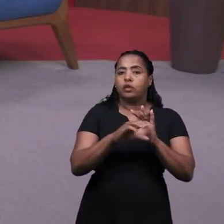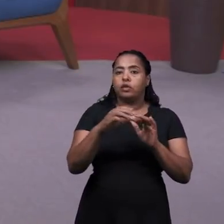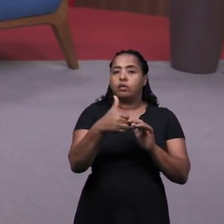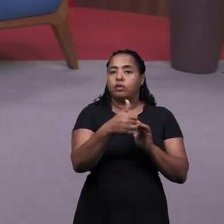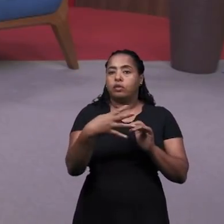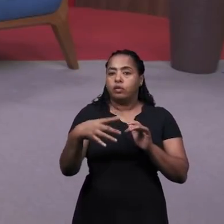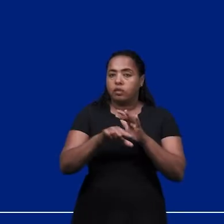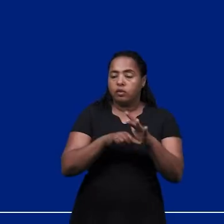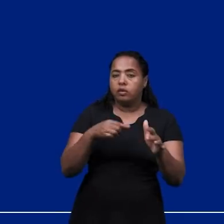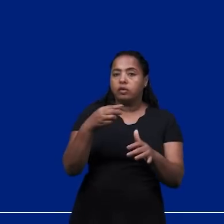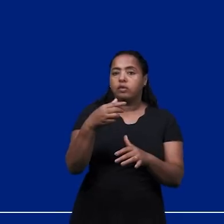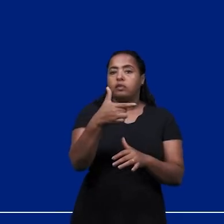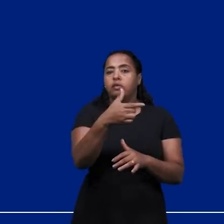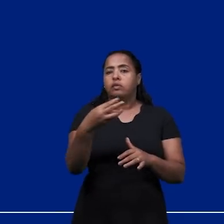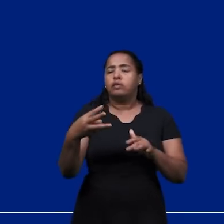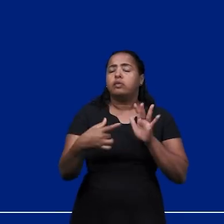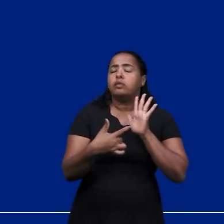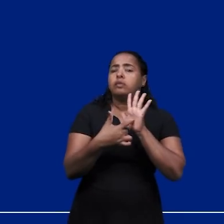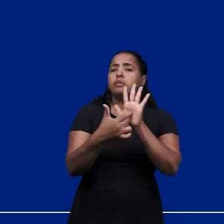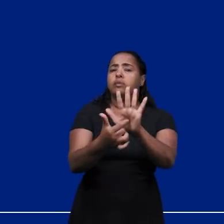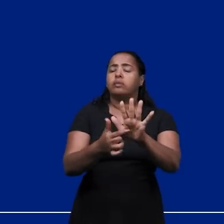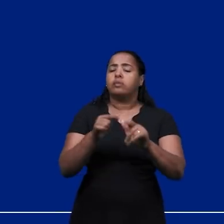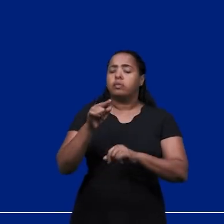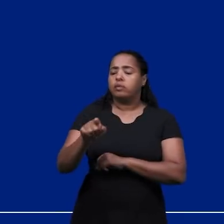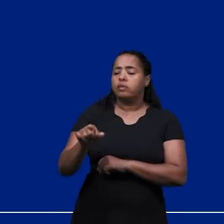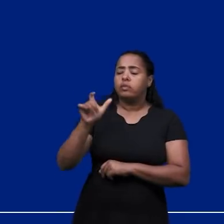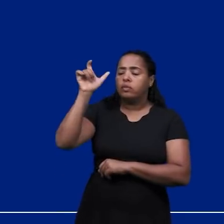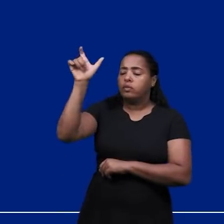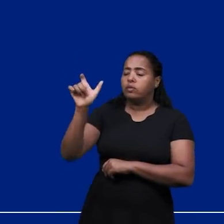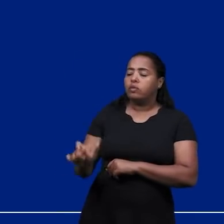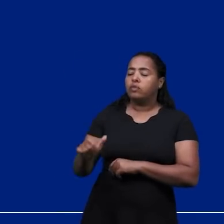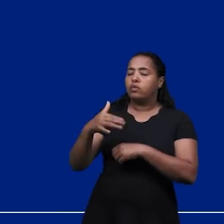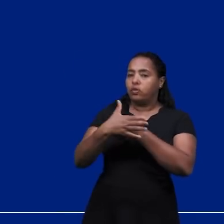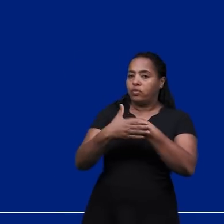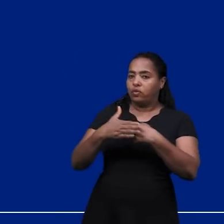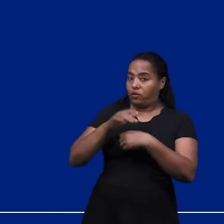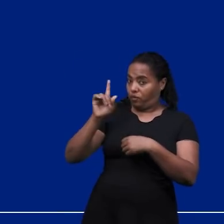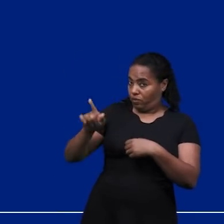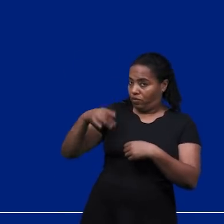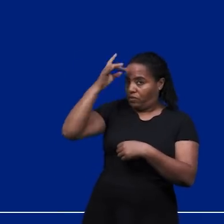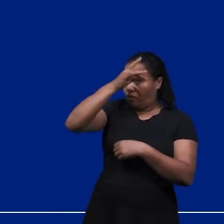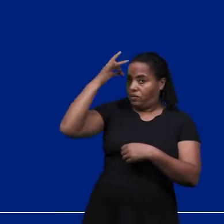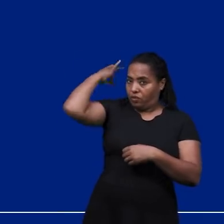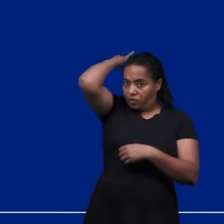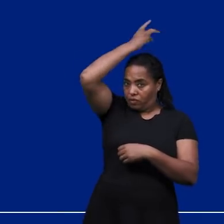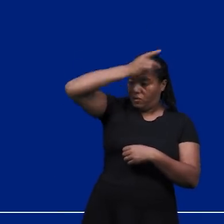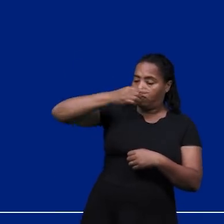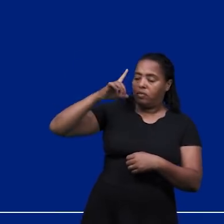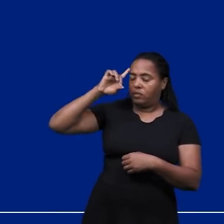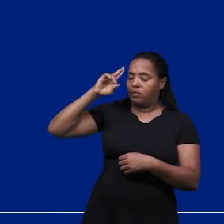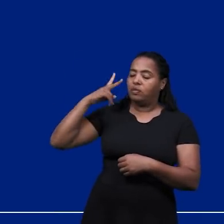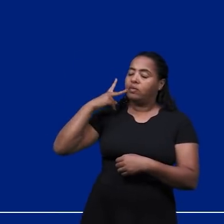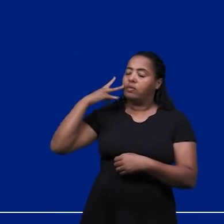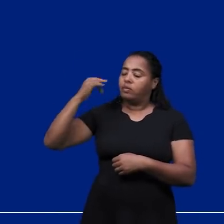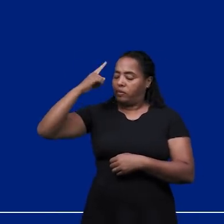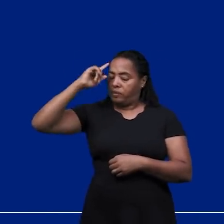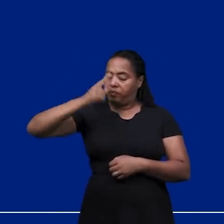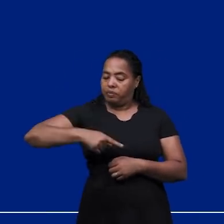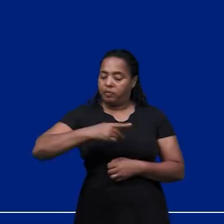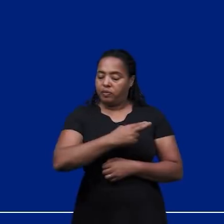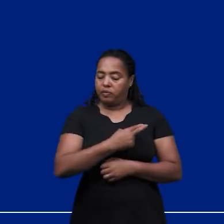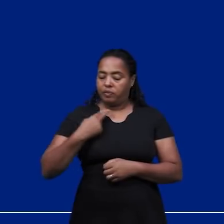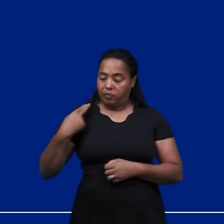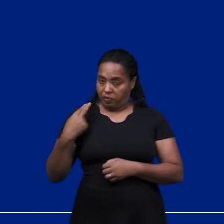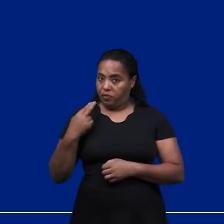Diz assim a palavra do Senhor: Mas aquele Consolador, o Espírito Santo, que o Pai enviará em meu nome,